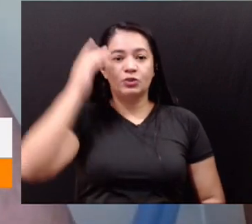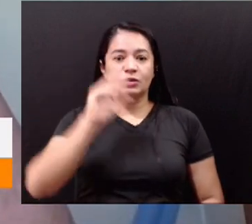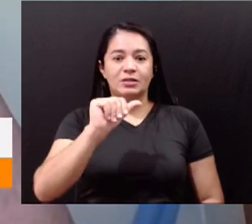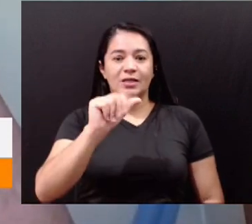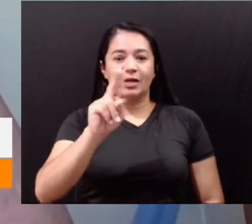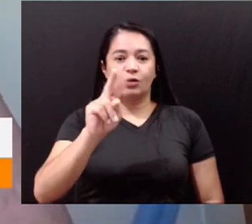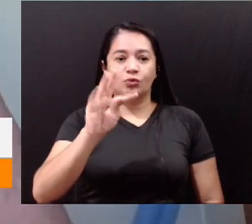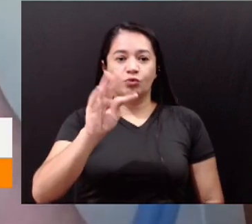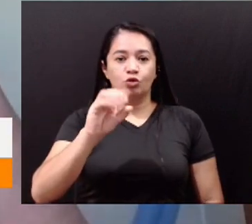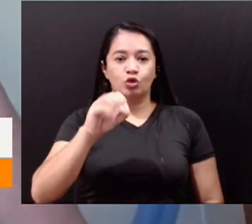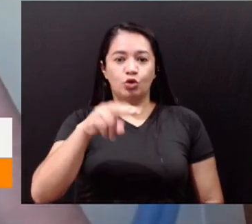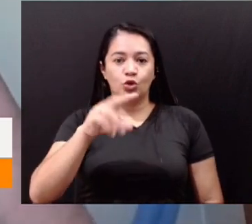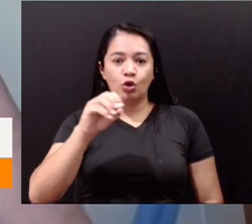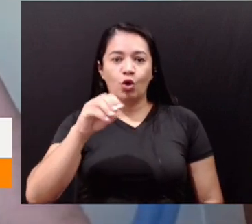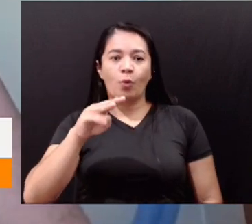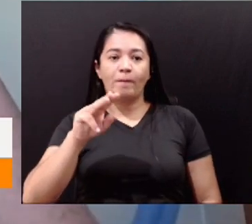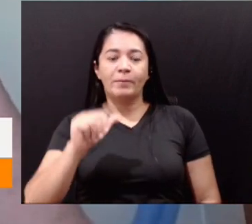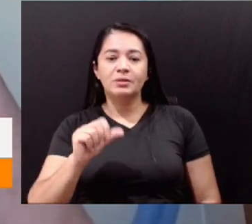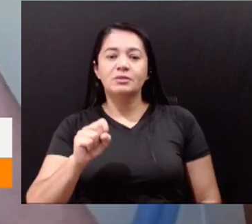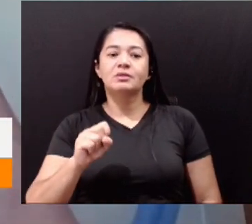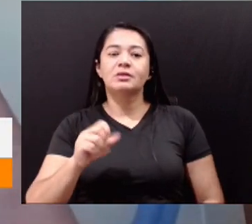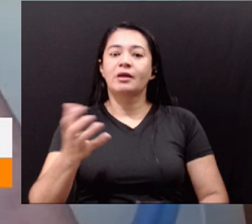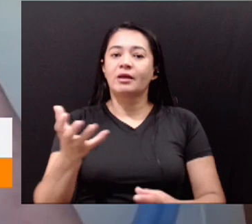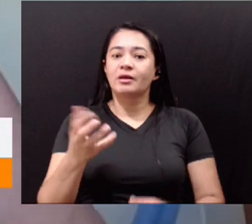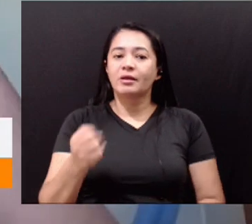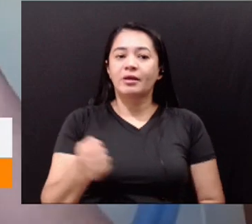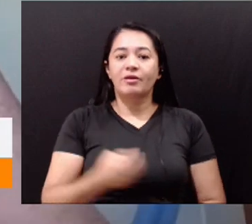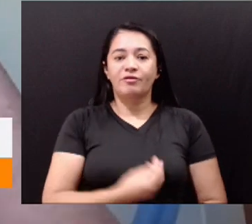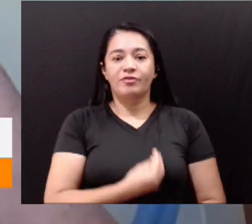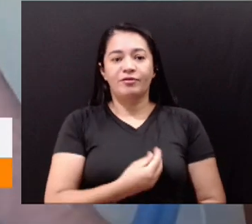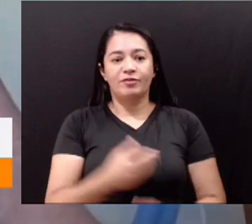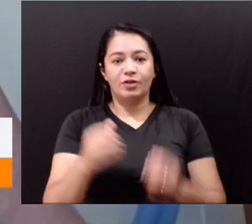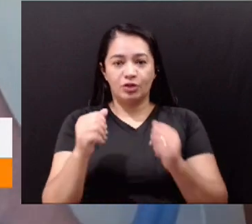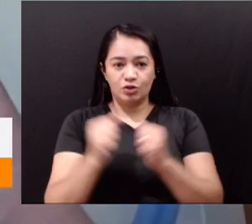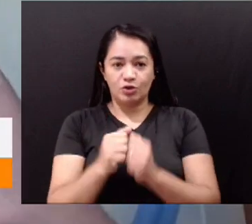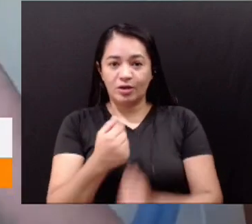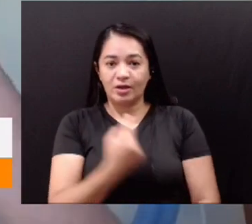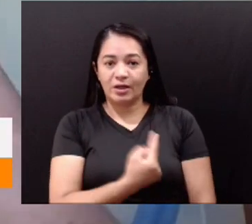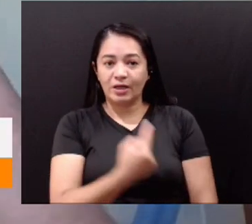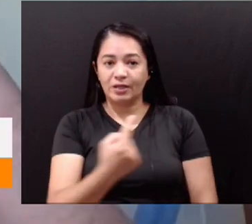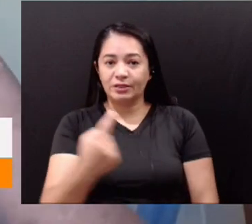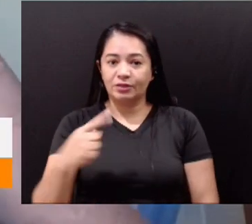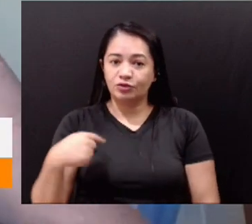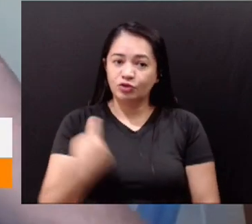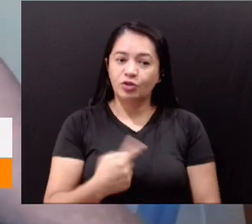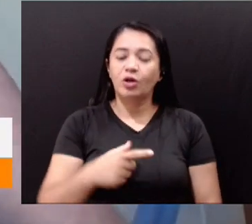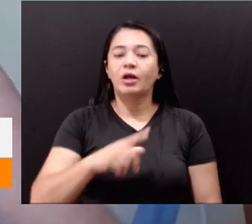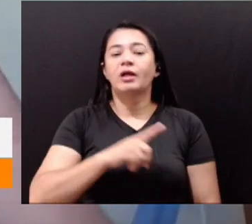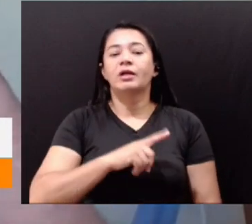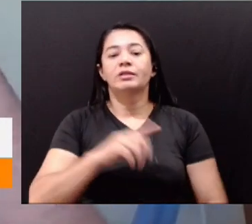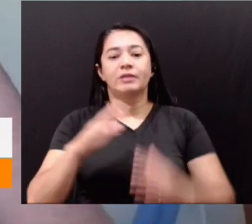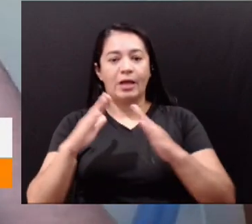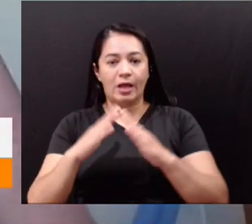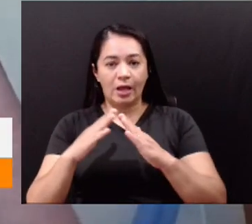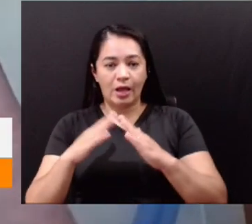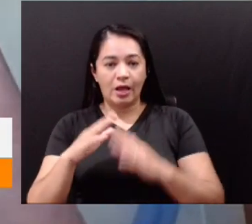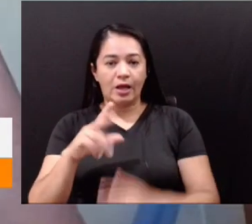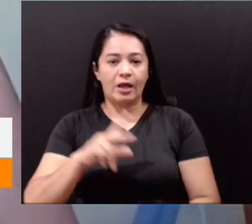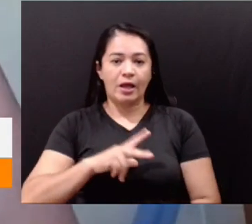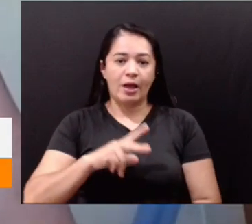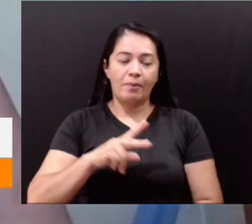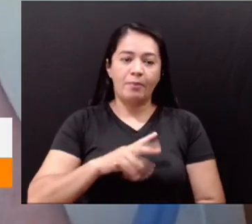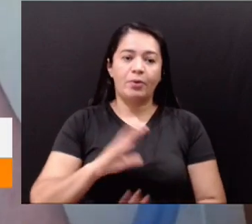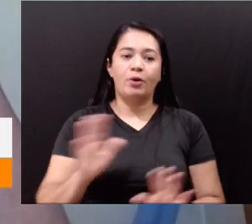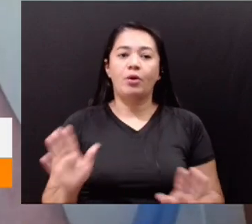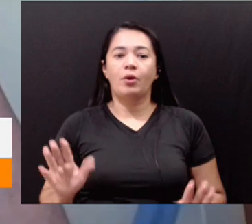viver junto, cada um de nós tem a nossa casa com a independência para receber amigos, do jeito